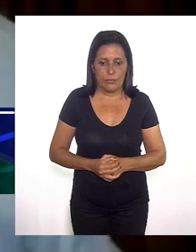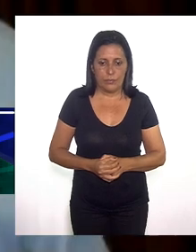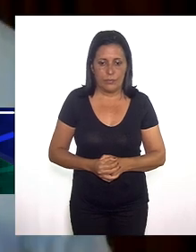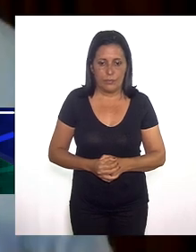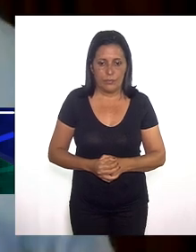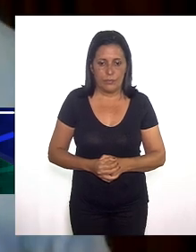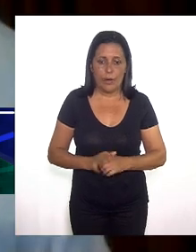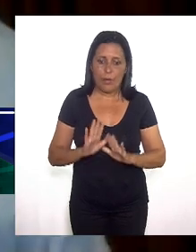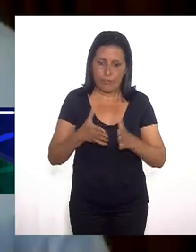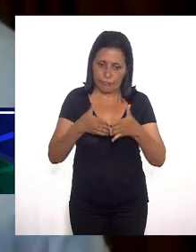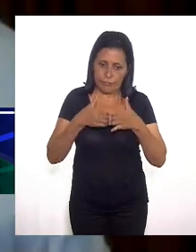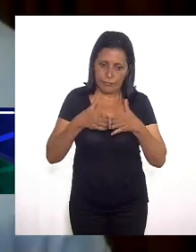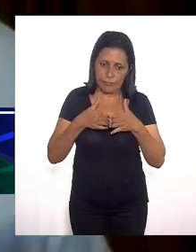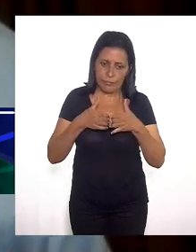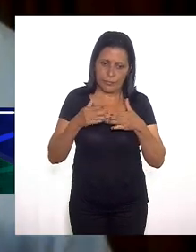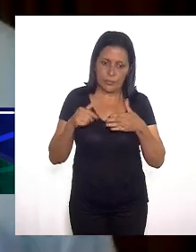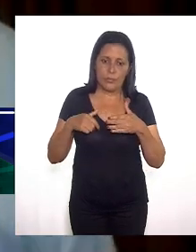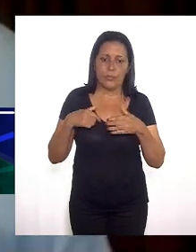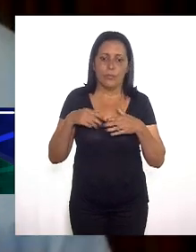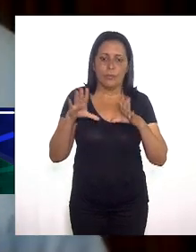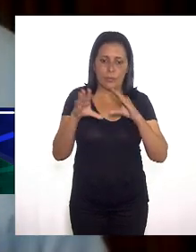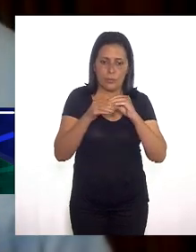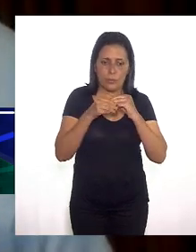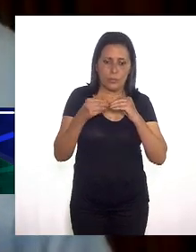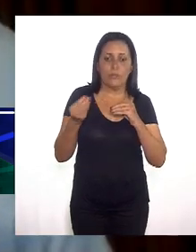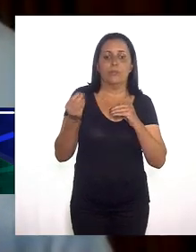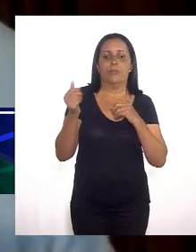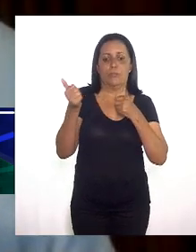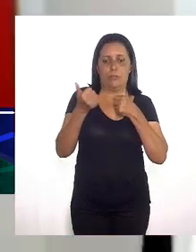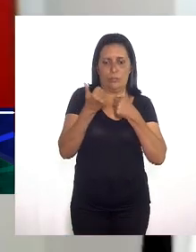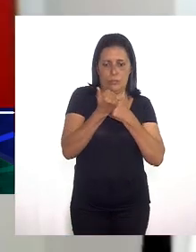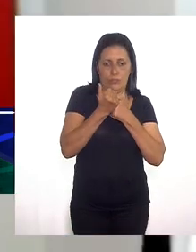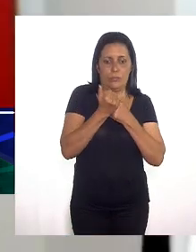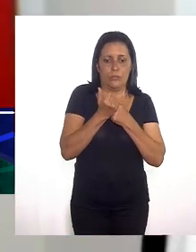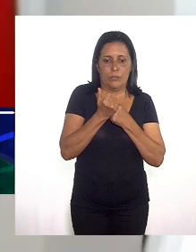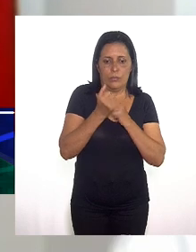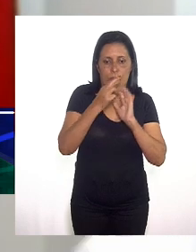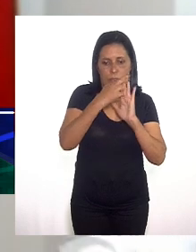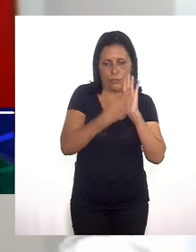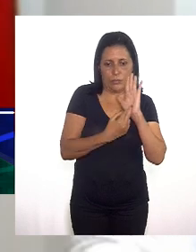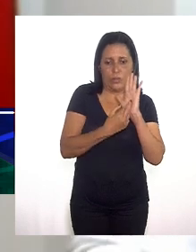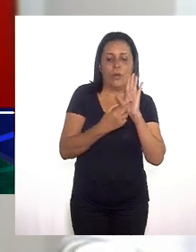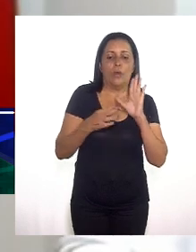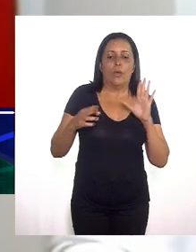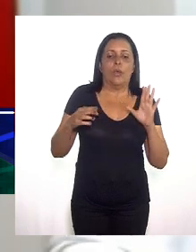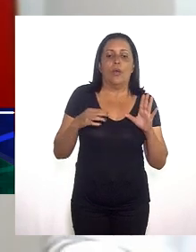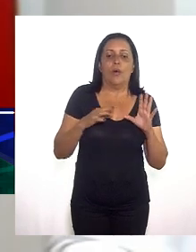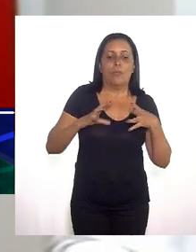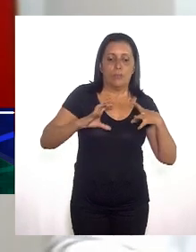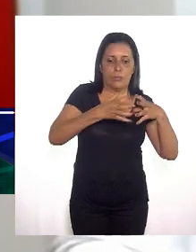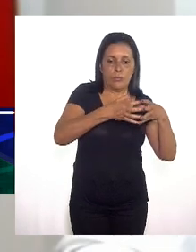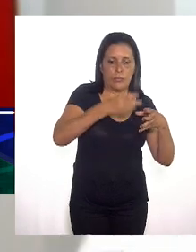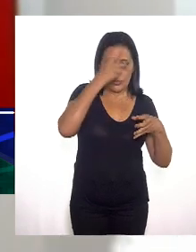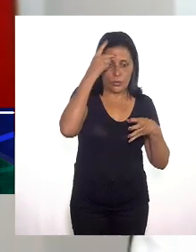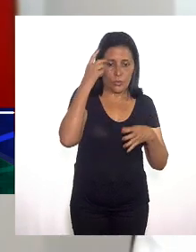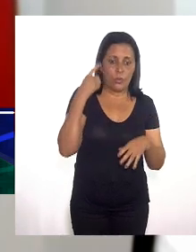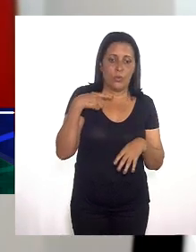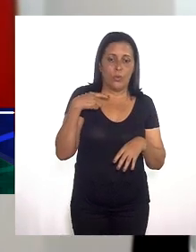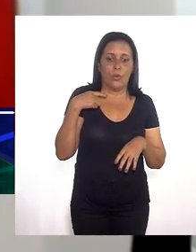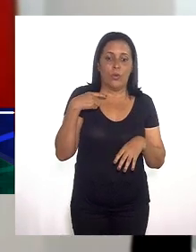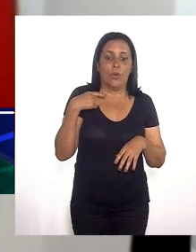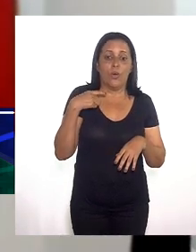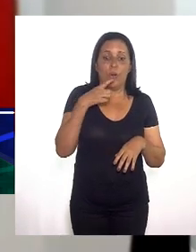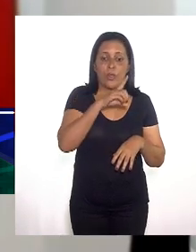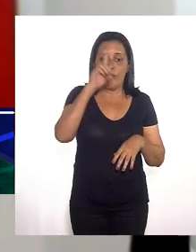Favorável à emenda, concluindo por substitutivo, no forma final de redação. Pela comissão da pessoa com deficiência, deputado